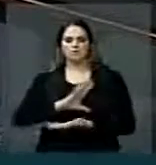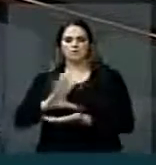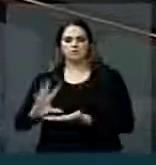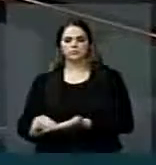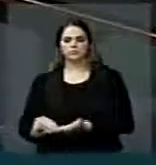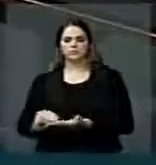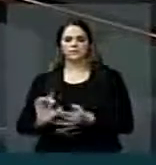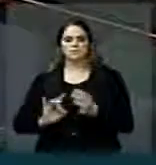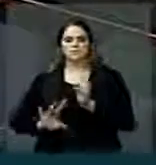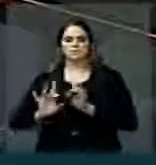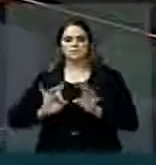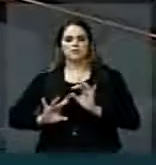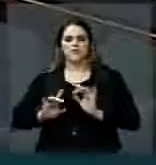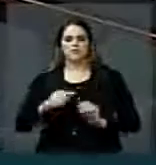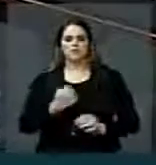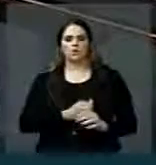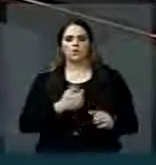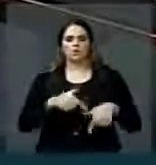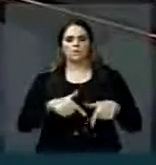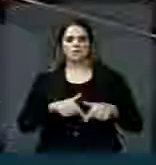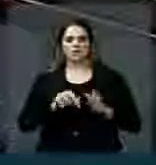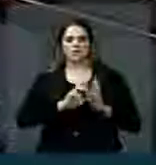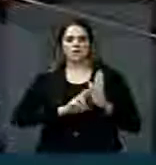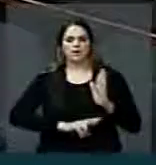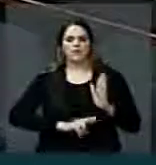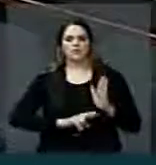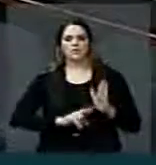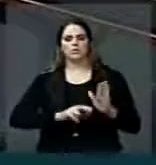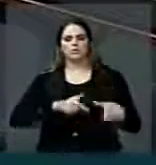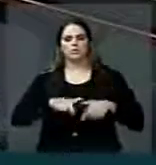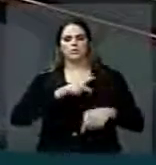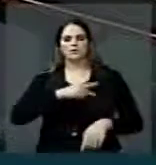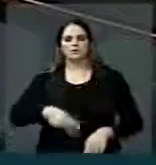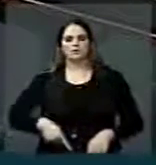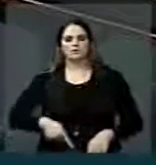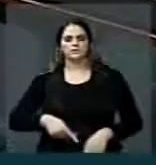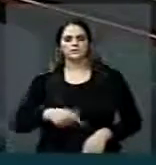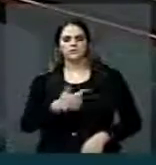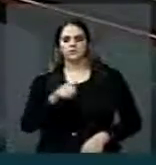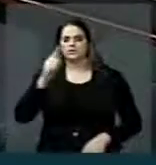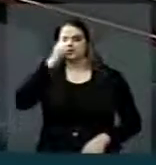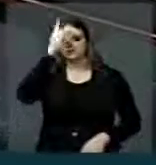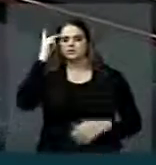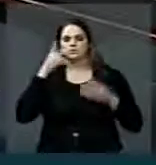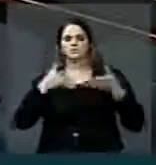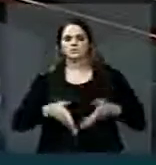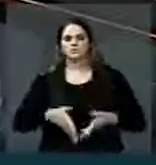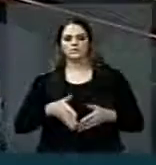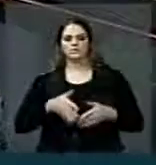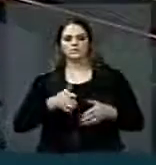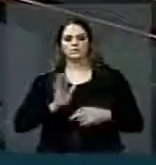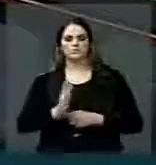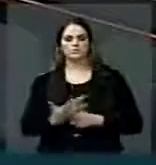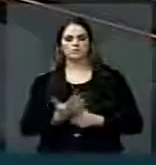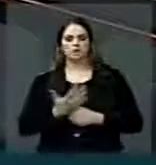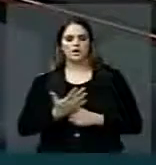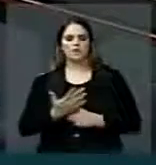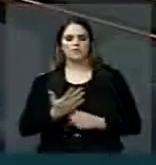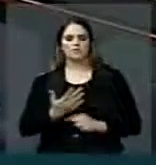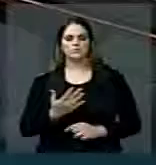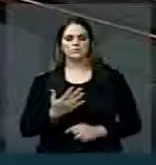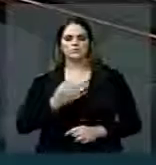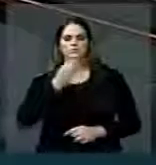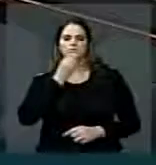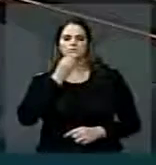do trabalho do relator, do presidente, da subcomissão e dos outros membros, e que a gente não tivesse que submeter